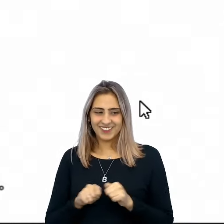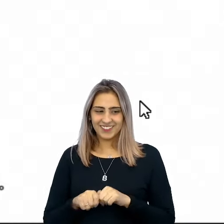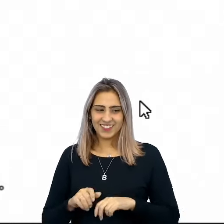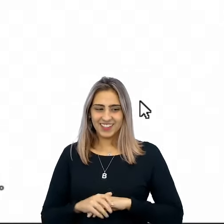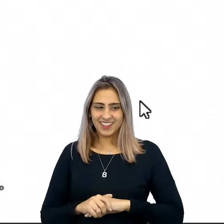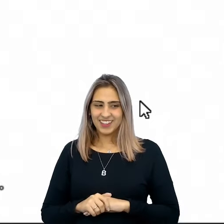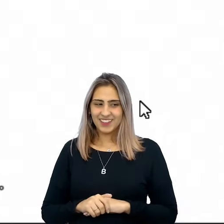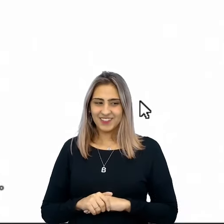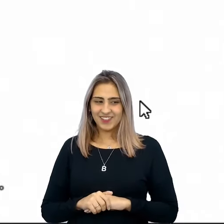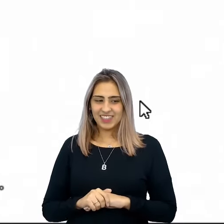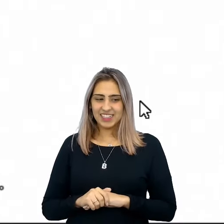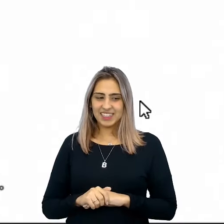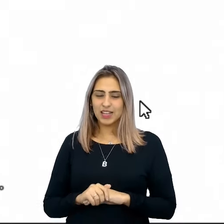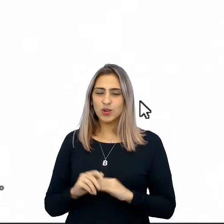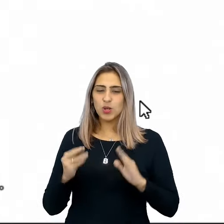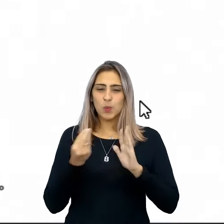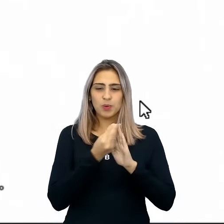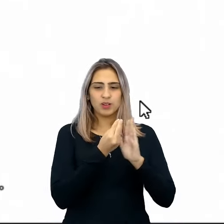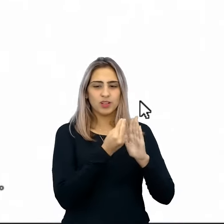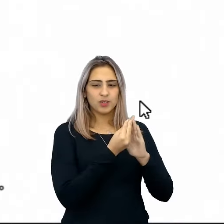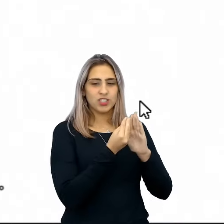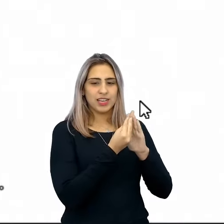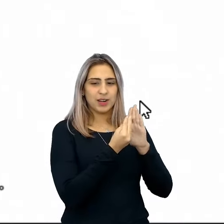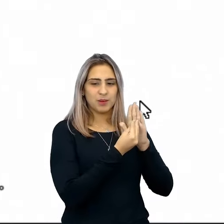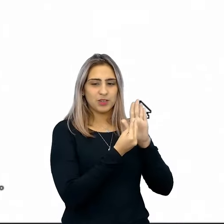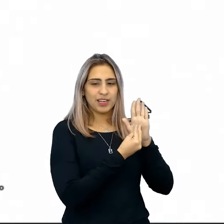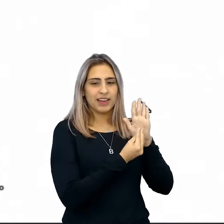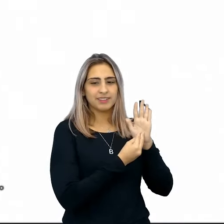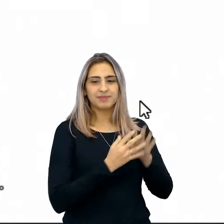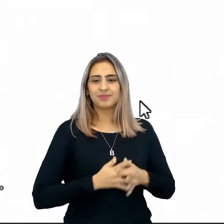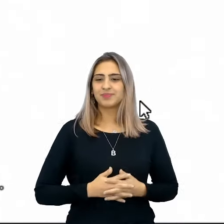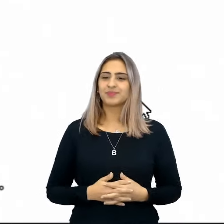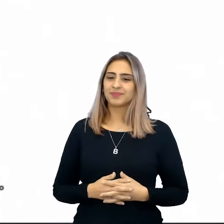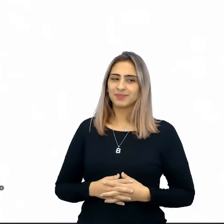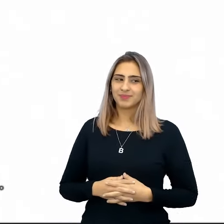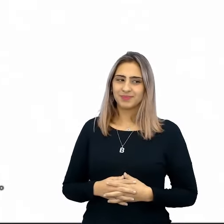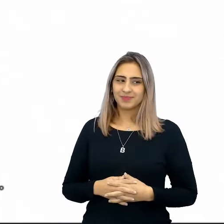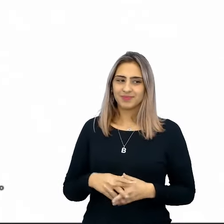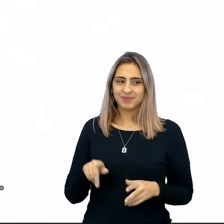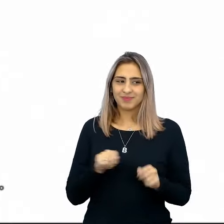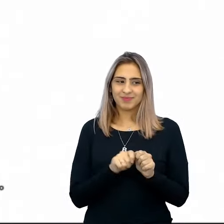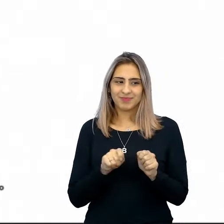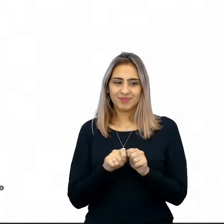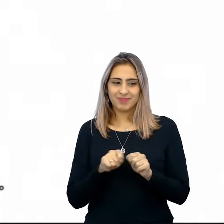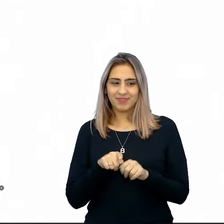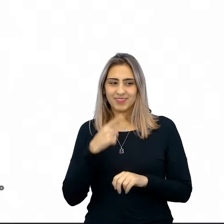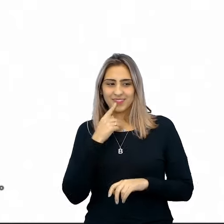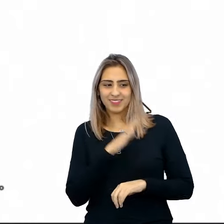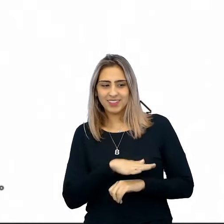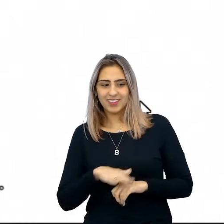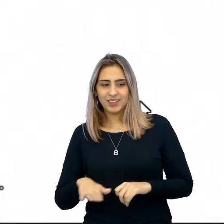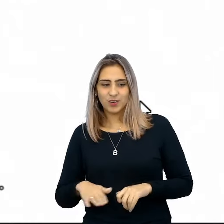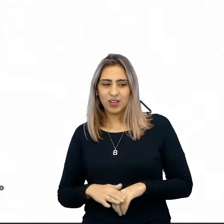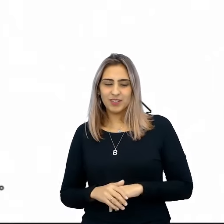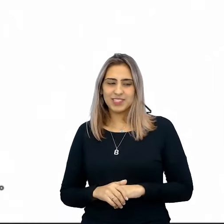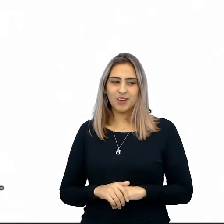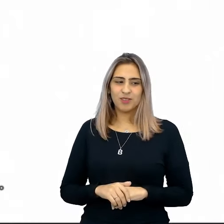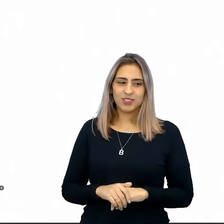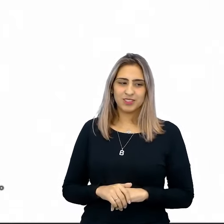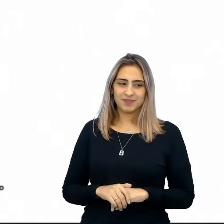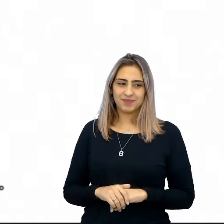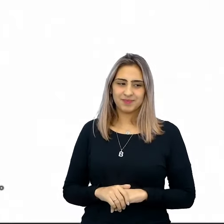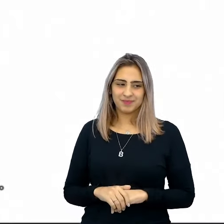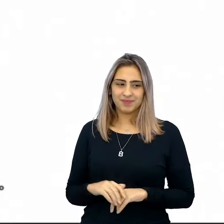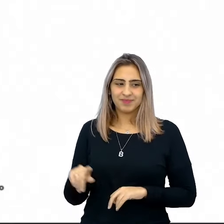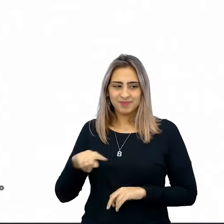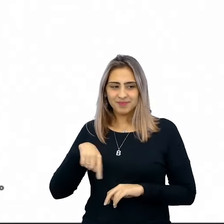essa decomposição, existem várias, e aí você vai fazer com as crianças, né, se não fez. Eu